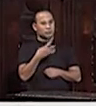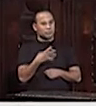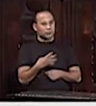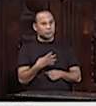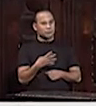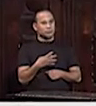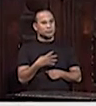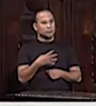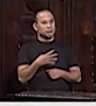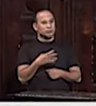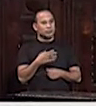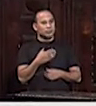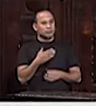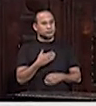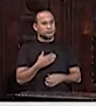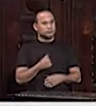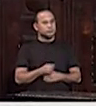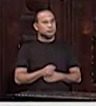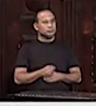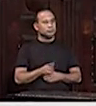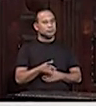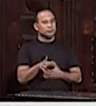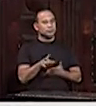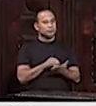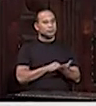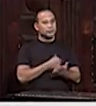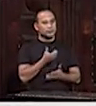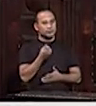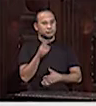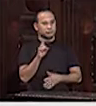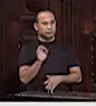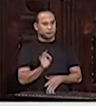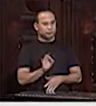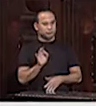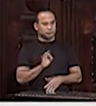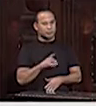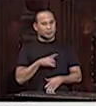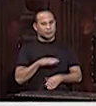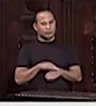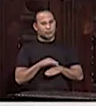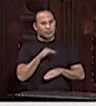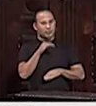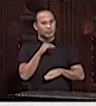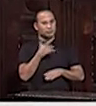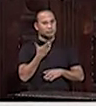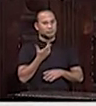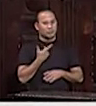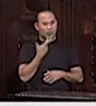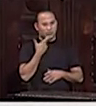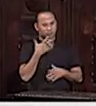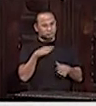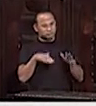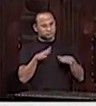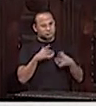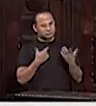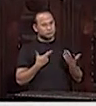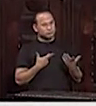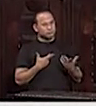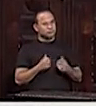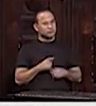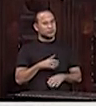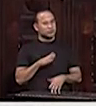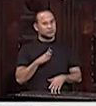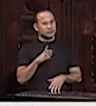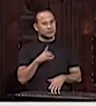20%. Além disso, teve um aumento considerável no seu patamar de endividamento, que